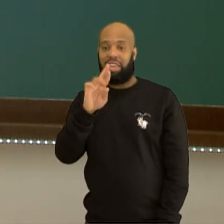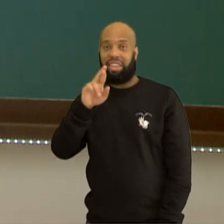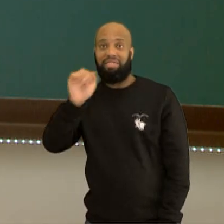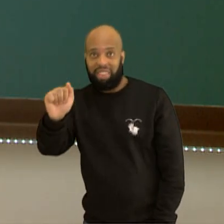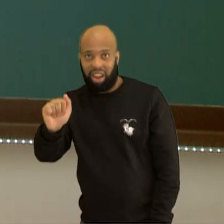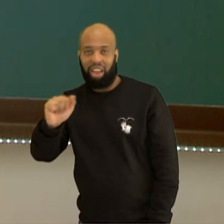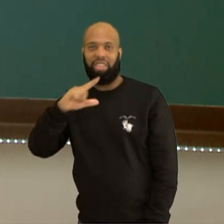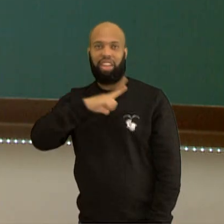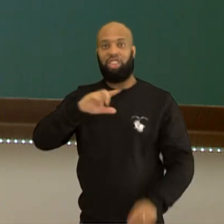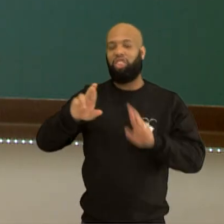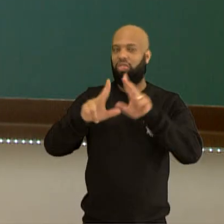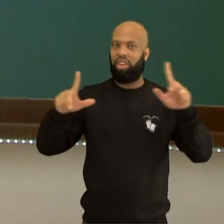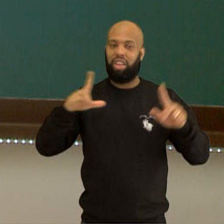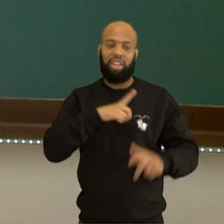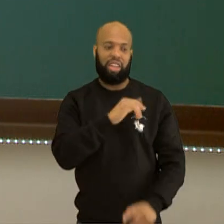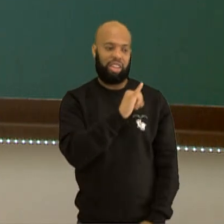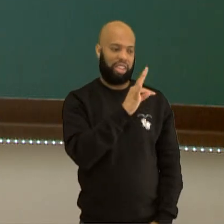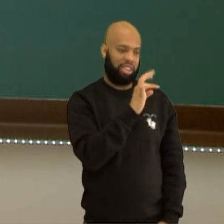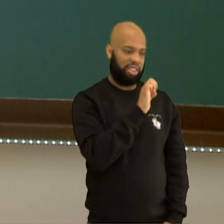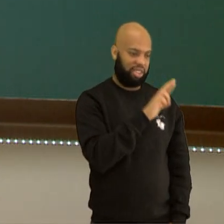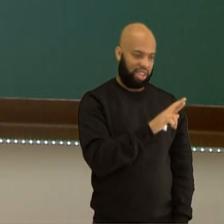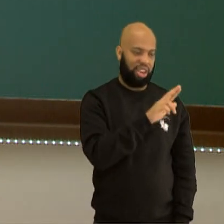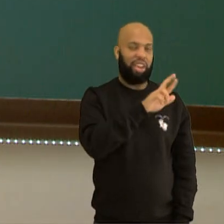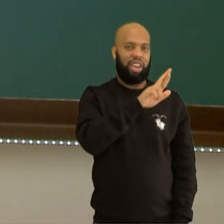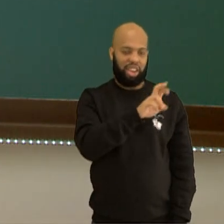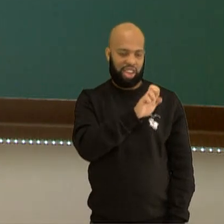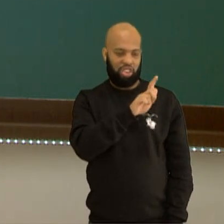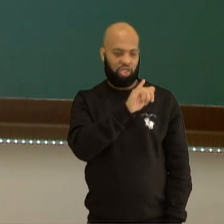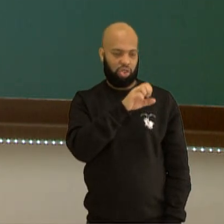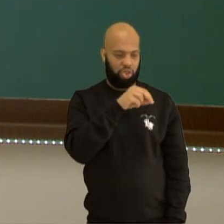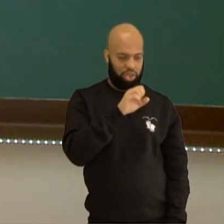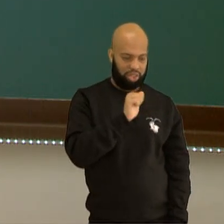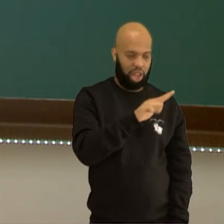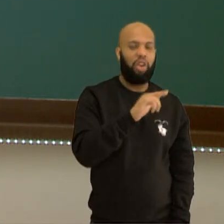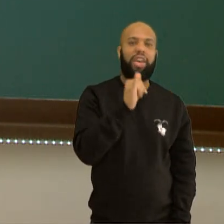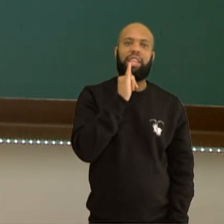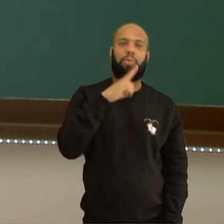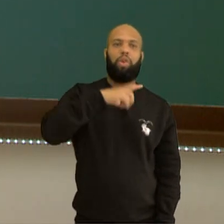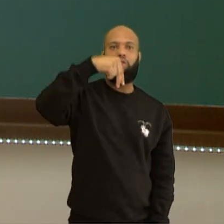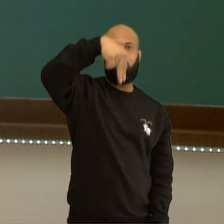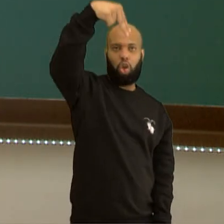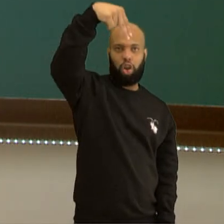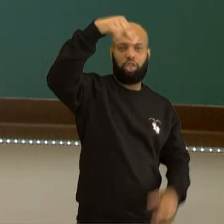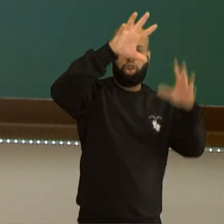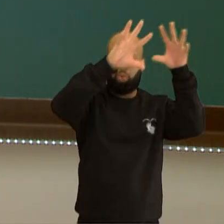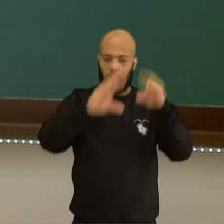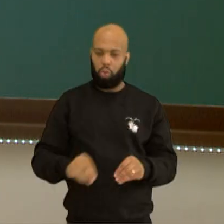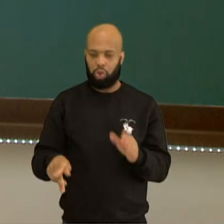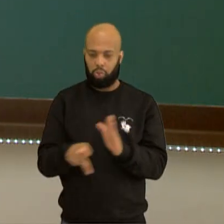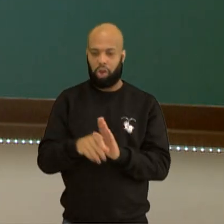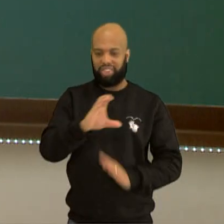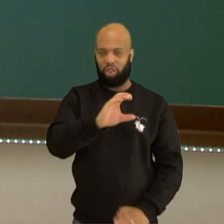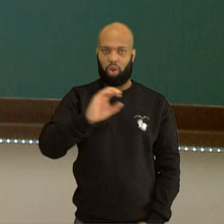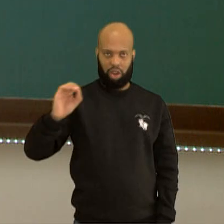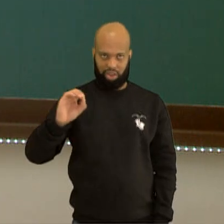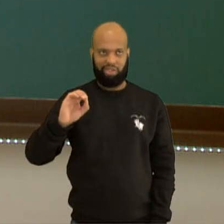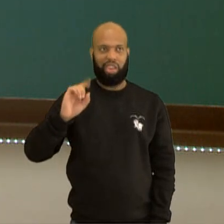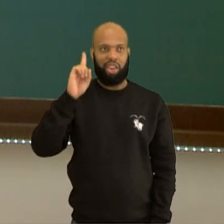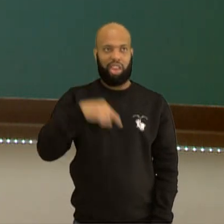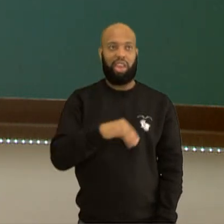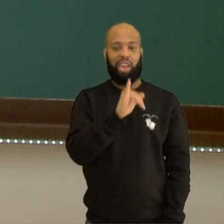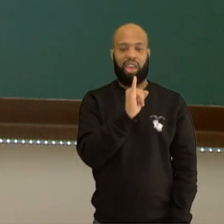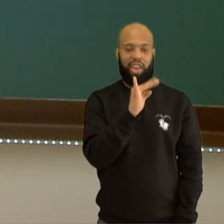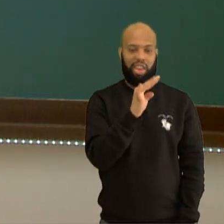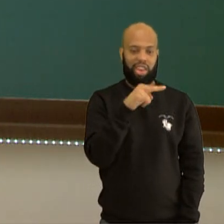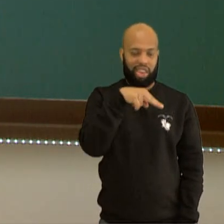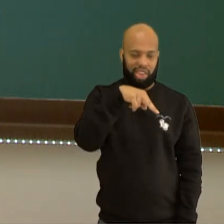né? A migração interregional. Eu saio do norte e vou para o centro-oeste, fixo moradia no centro-oeste. Então, é um exemplo